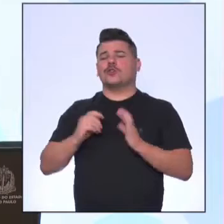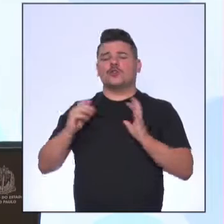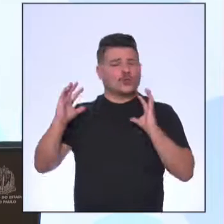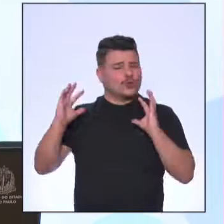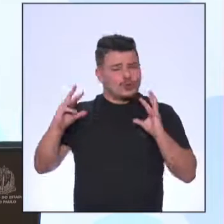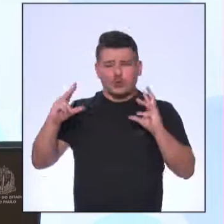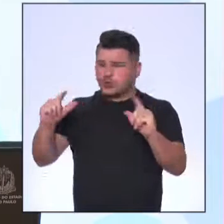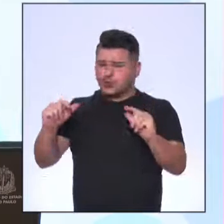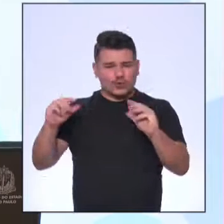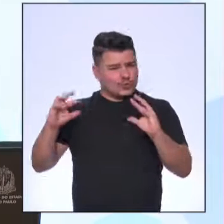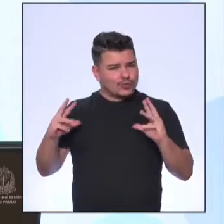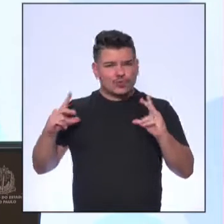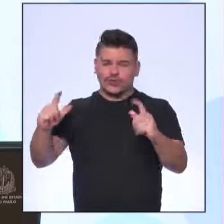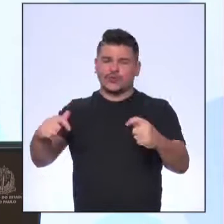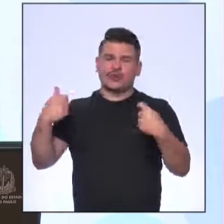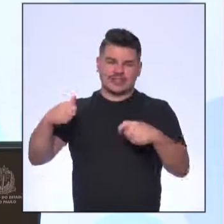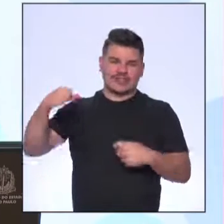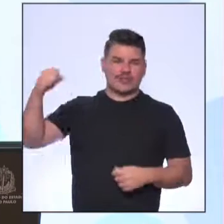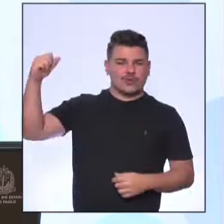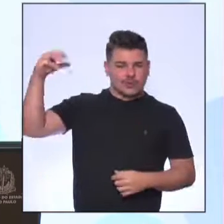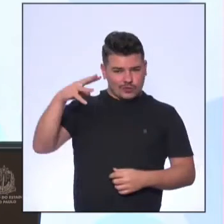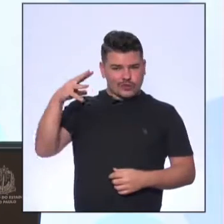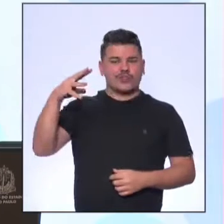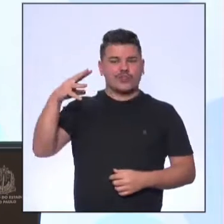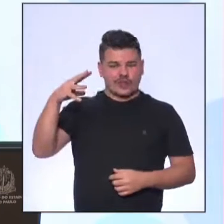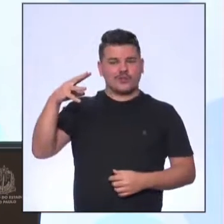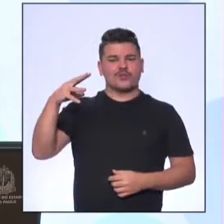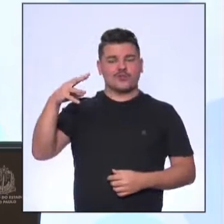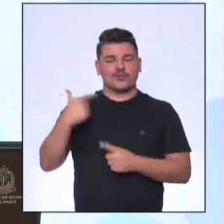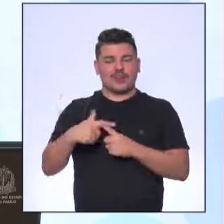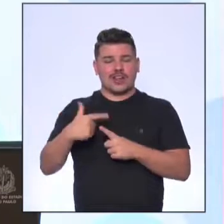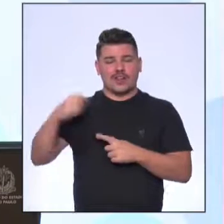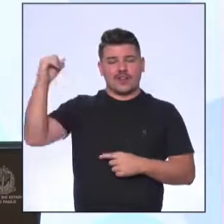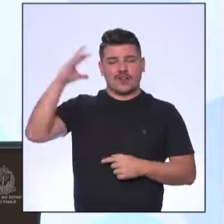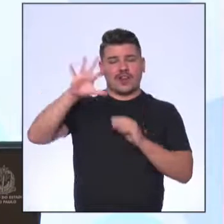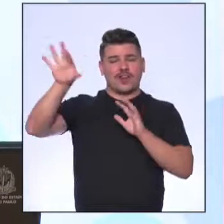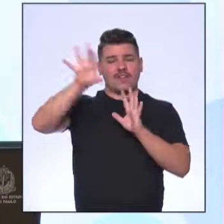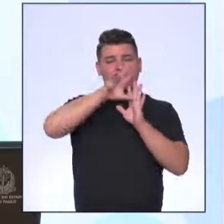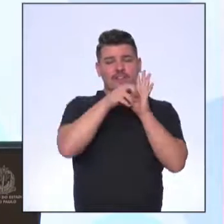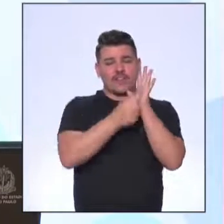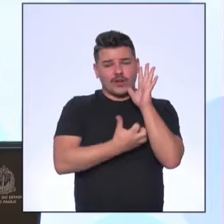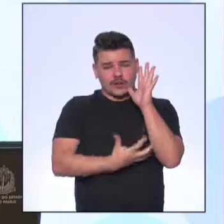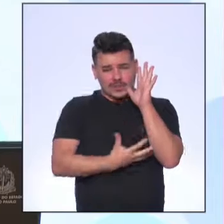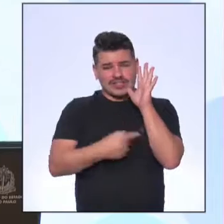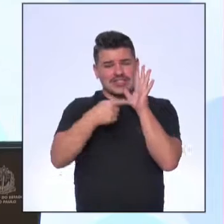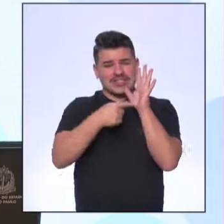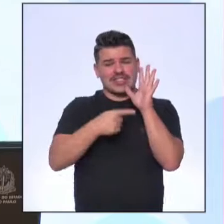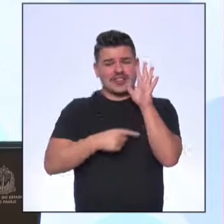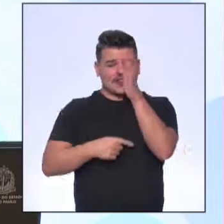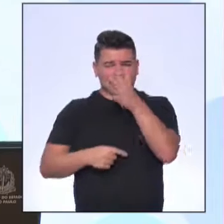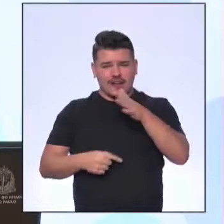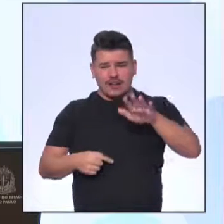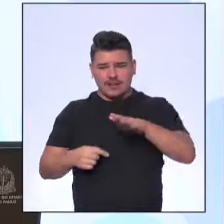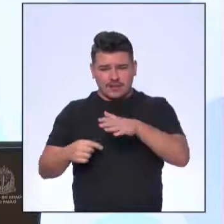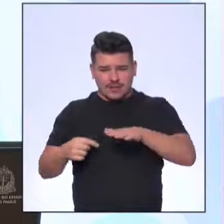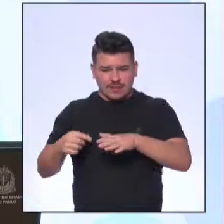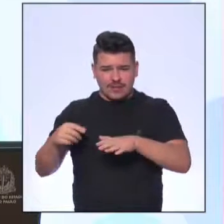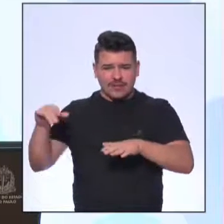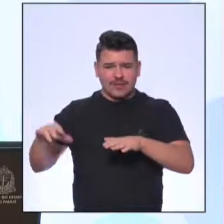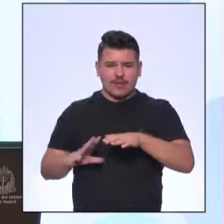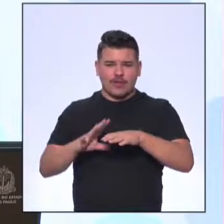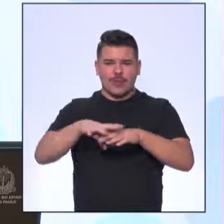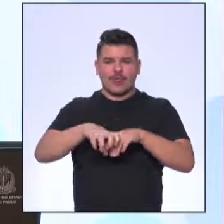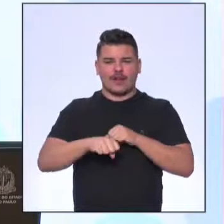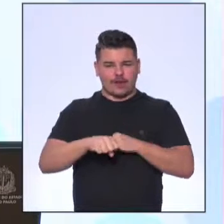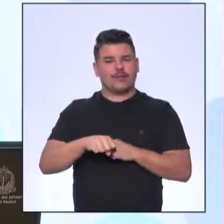são muito, mas muito importantes. A fotossíntese, ela é a porta de entrada para a energia e para a ciclagem da matéria